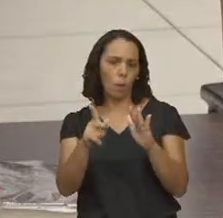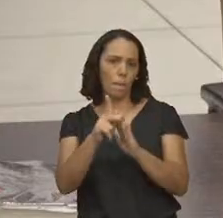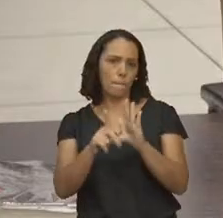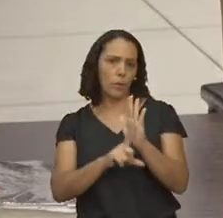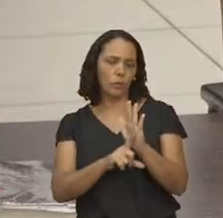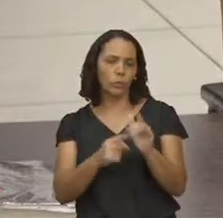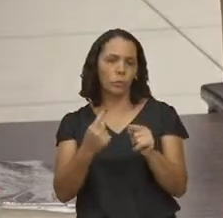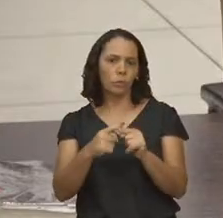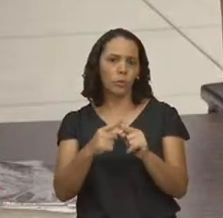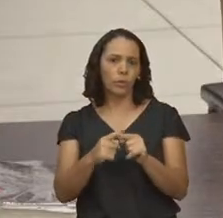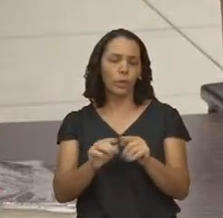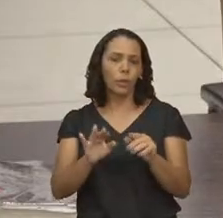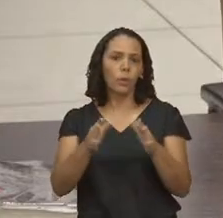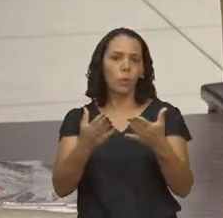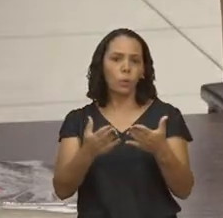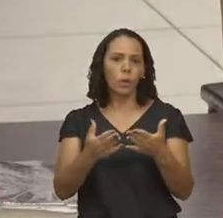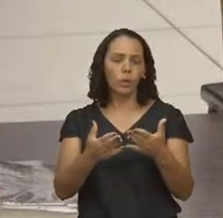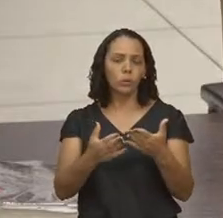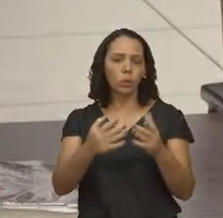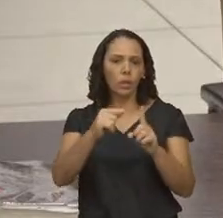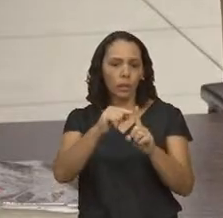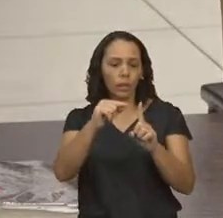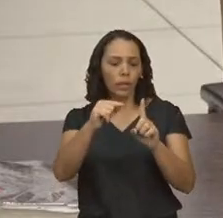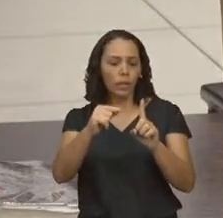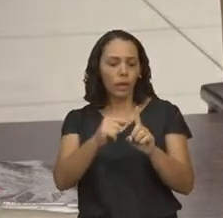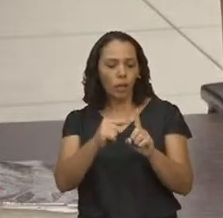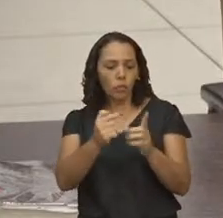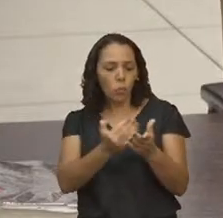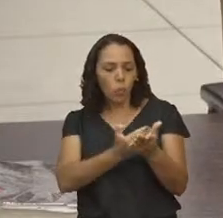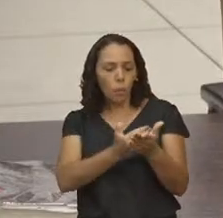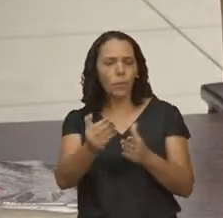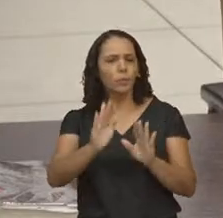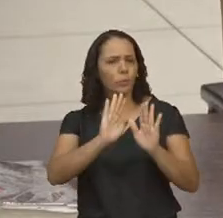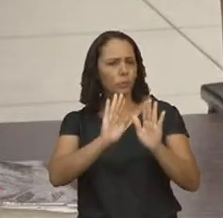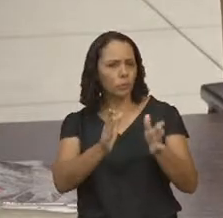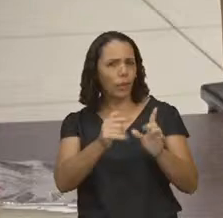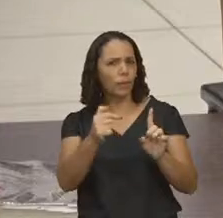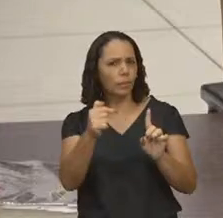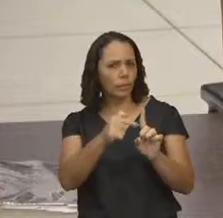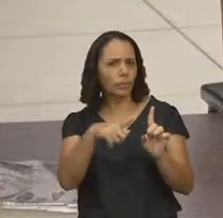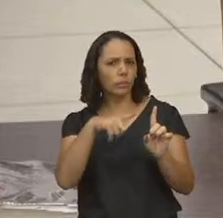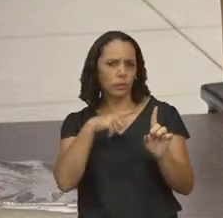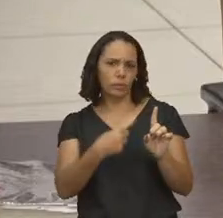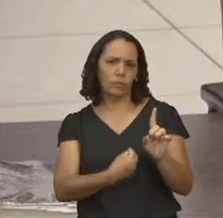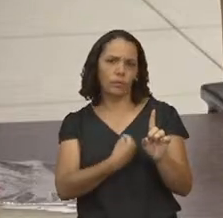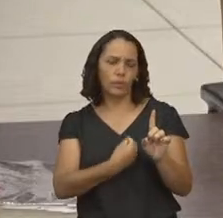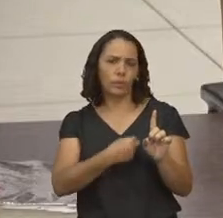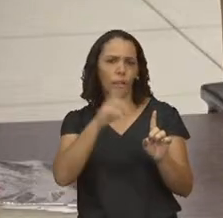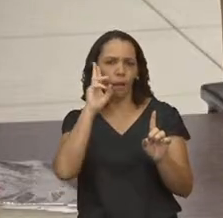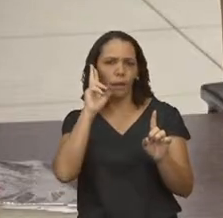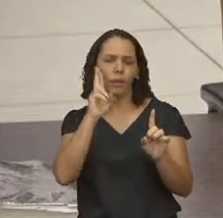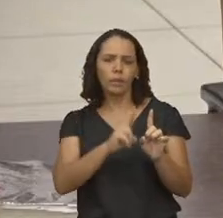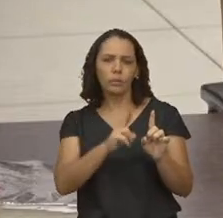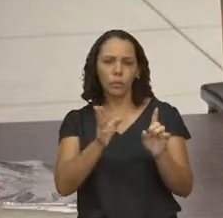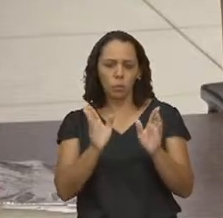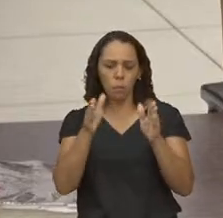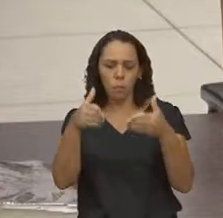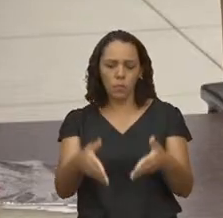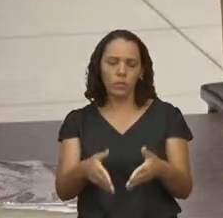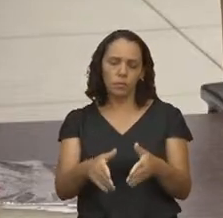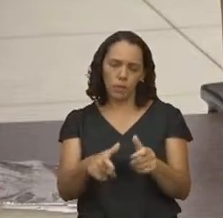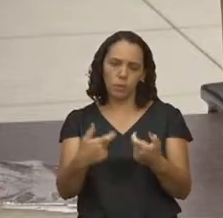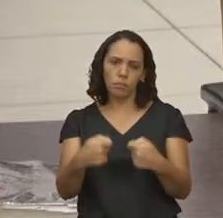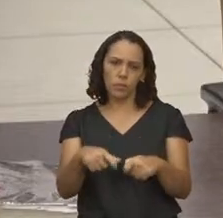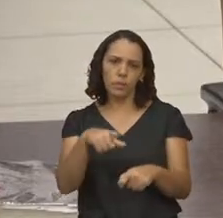o primeiro instante já existe vida. Então, as famílias têm que ter dignidade, respeito para poder sepultar os seus